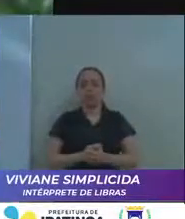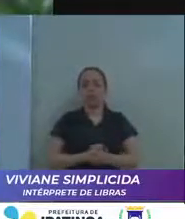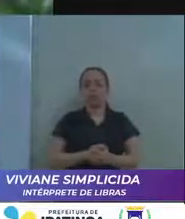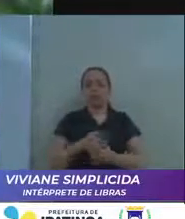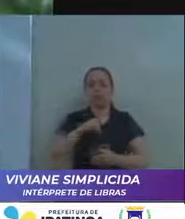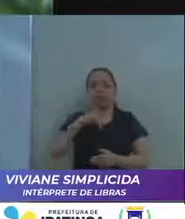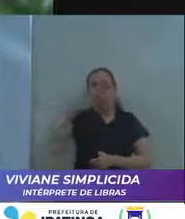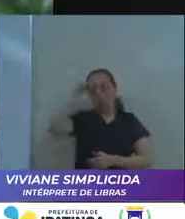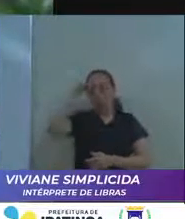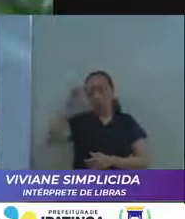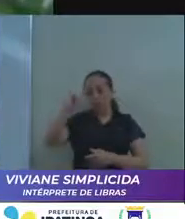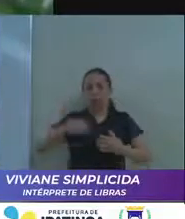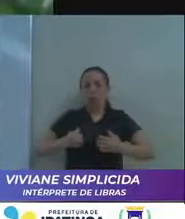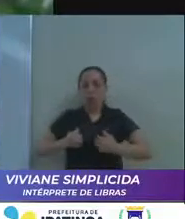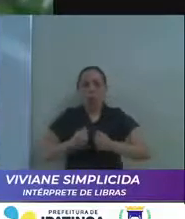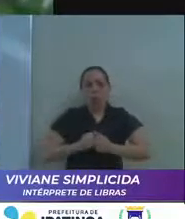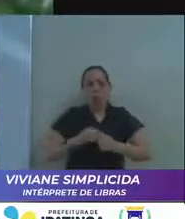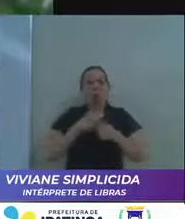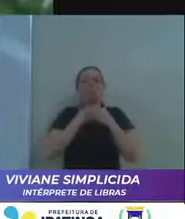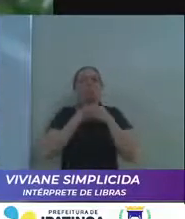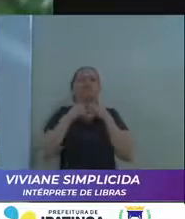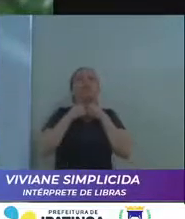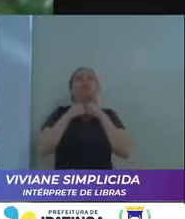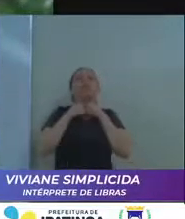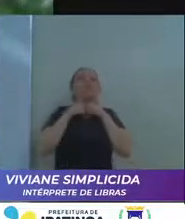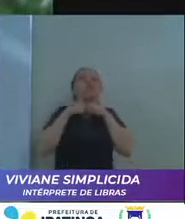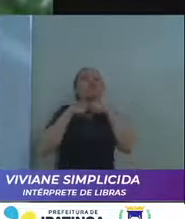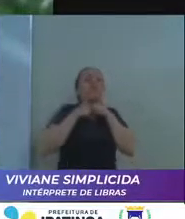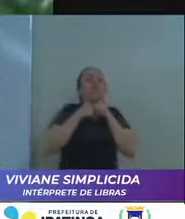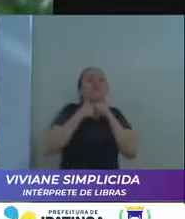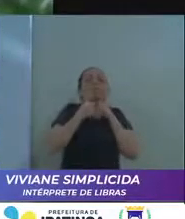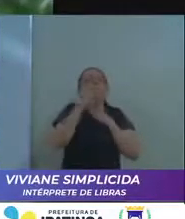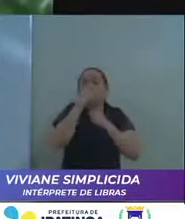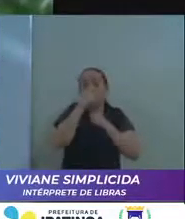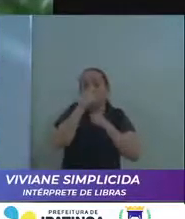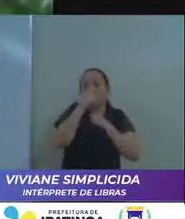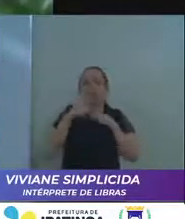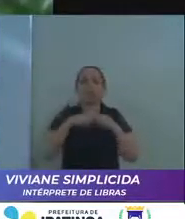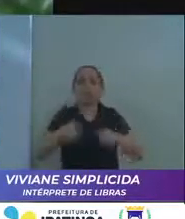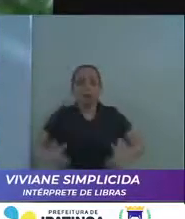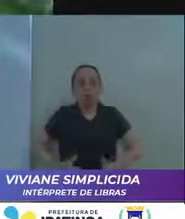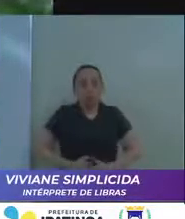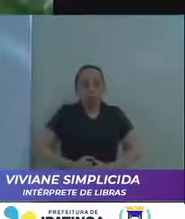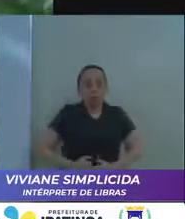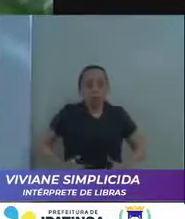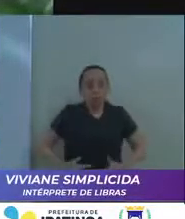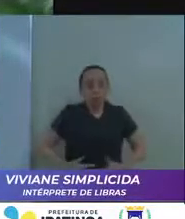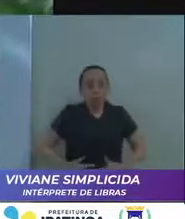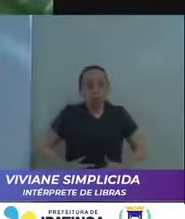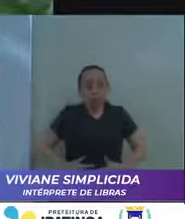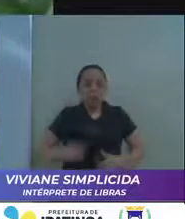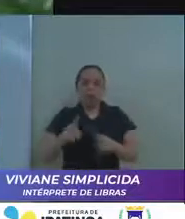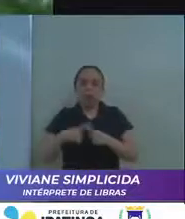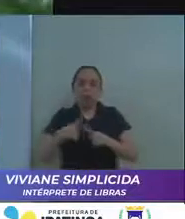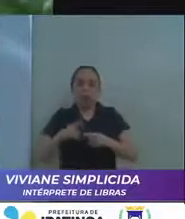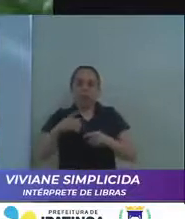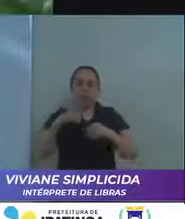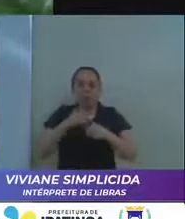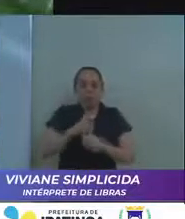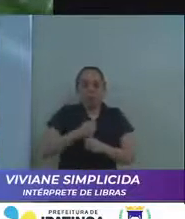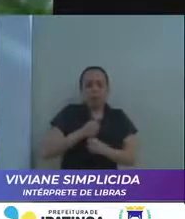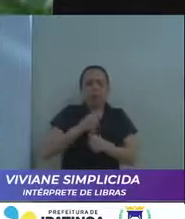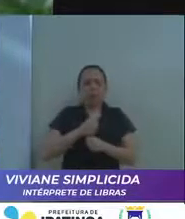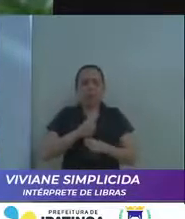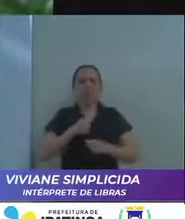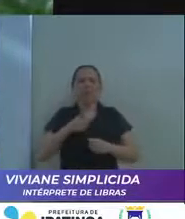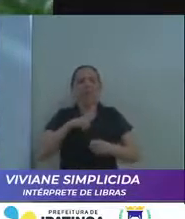Evite usar roupas apertadas na região do pescoço e da cintura, pois o aperto nessas regiões atrapalha a livre